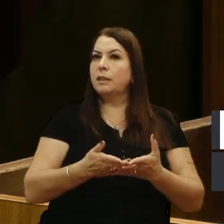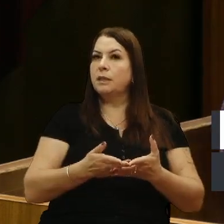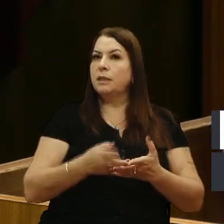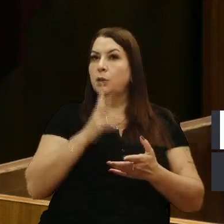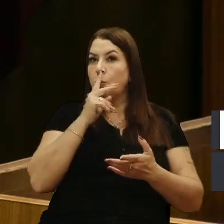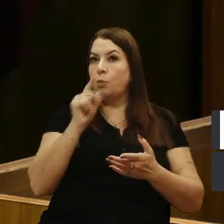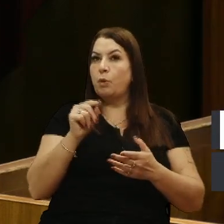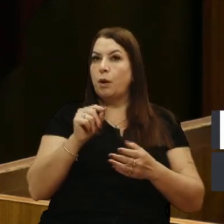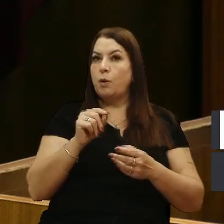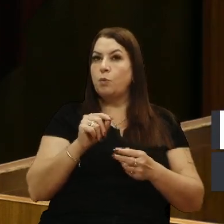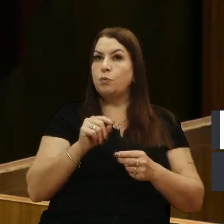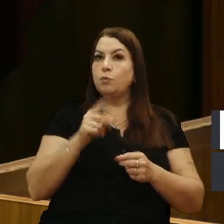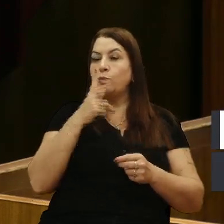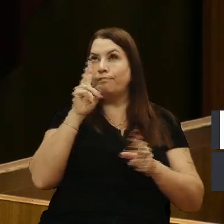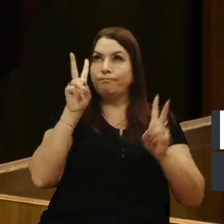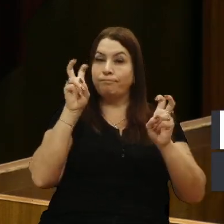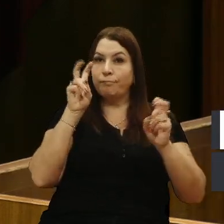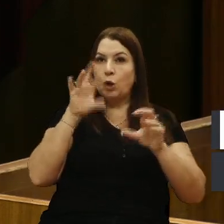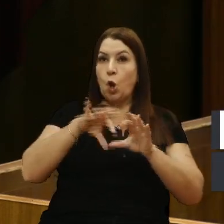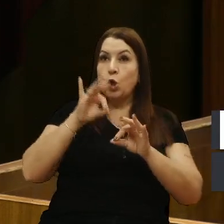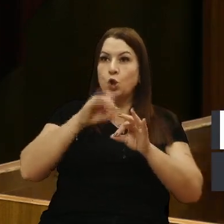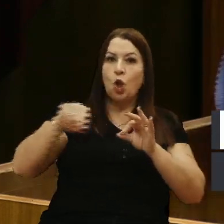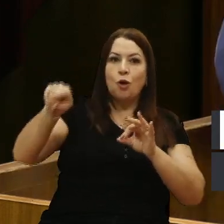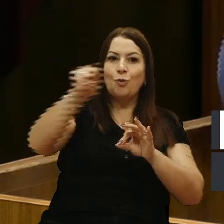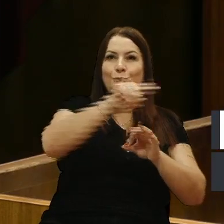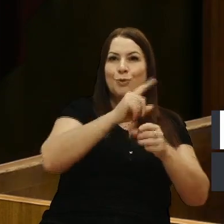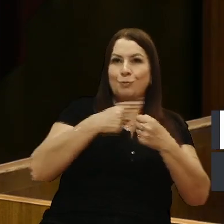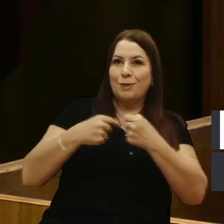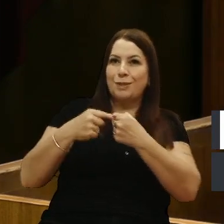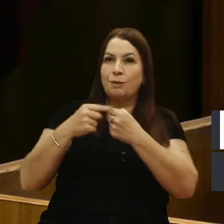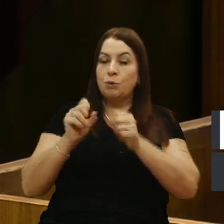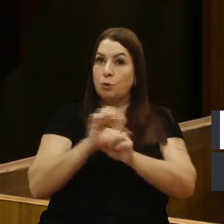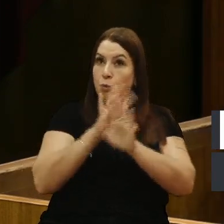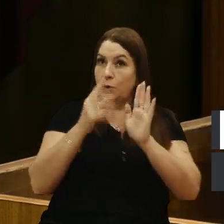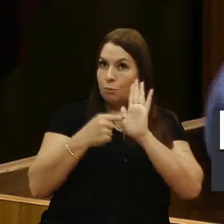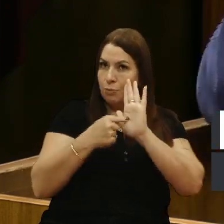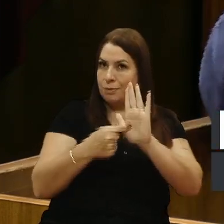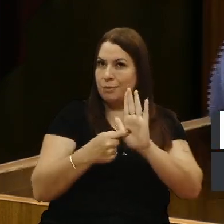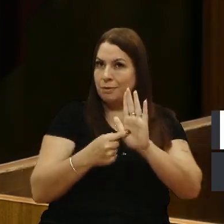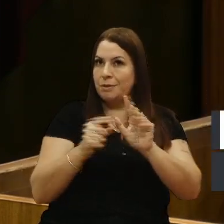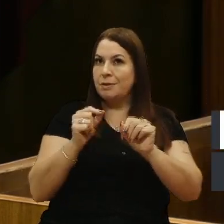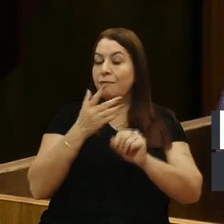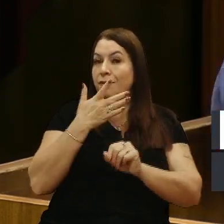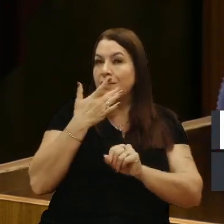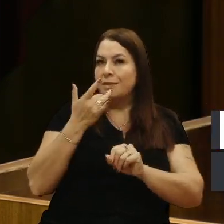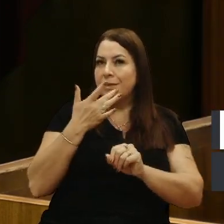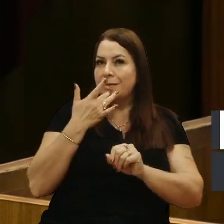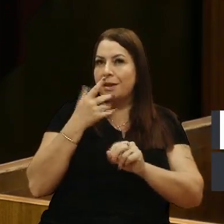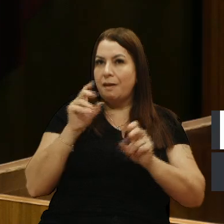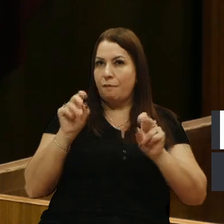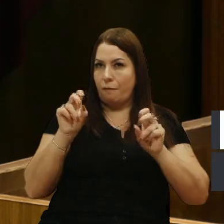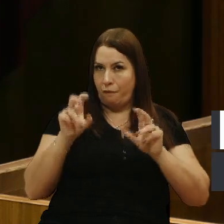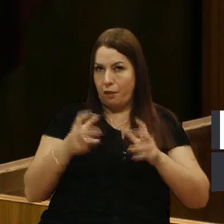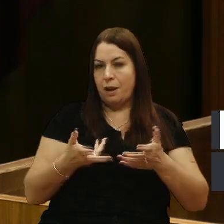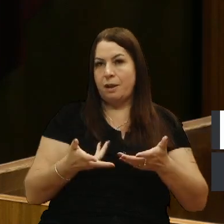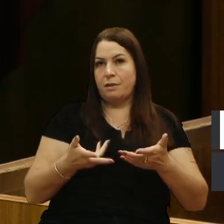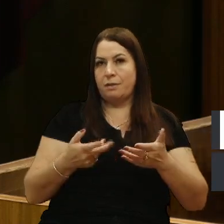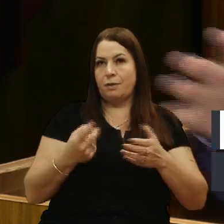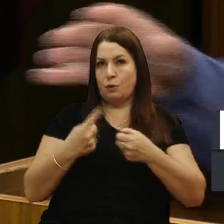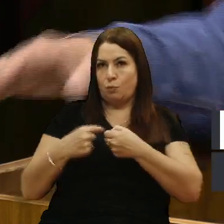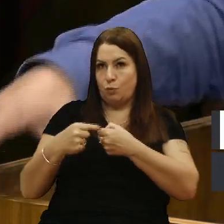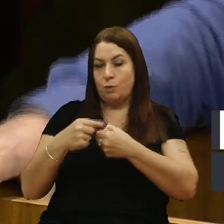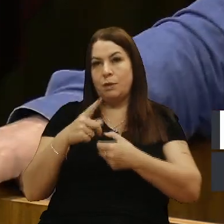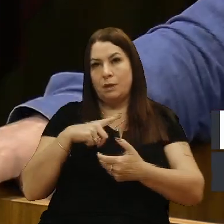consorciar os municípios no objetivo claro e evidente de facilitar a privatização dos municípios